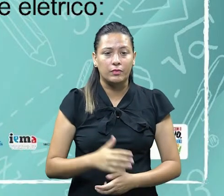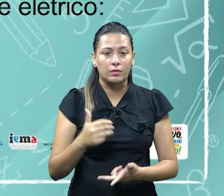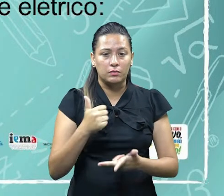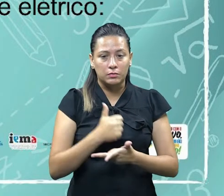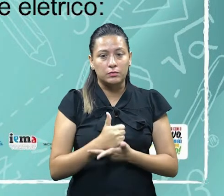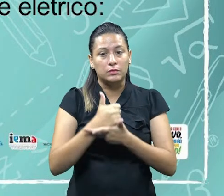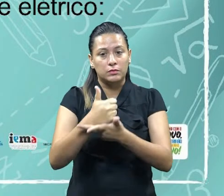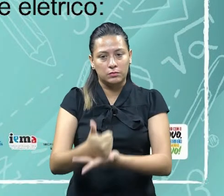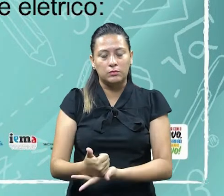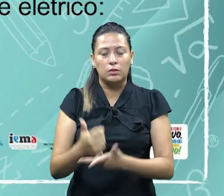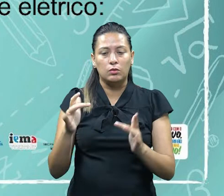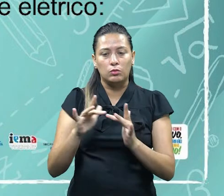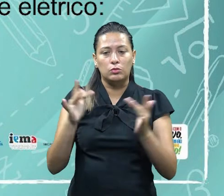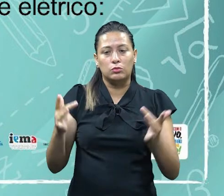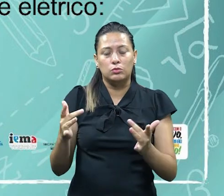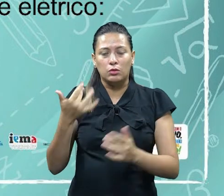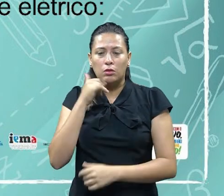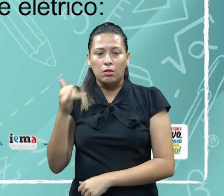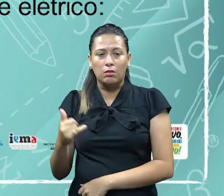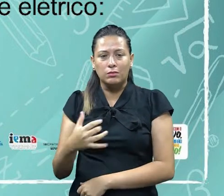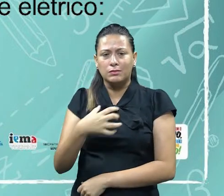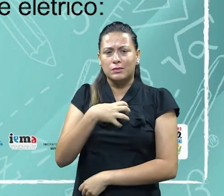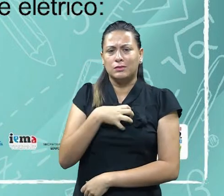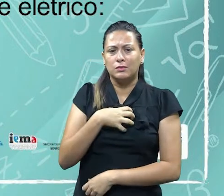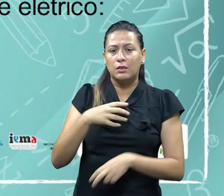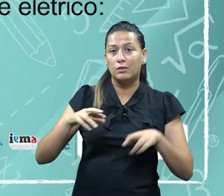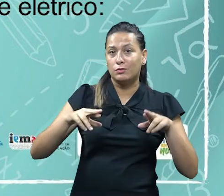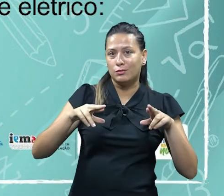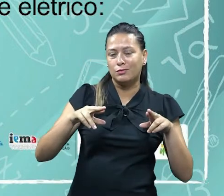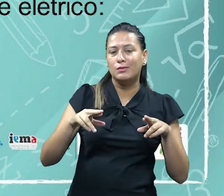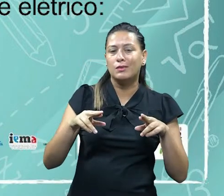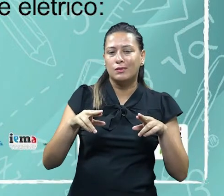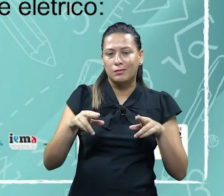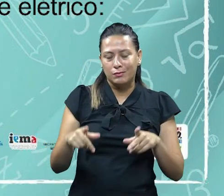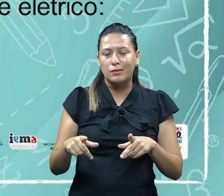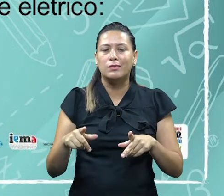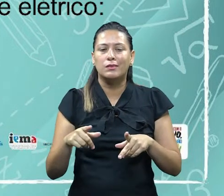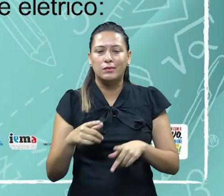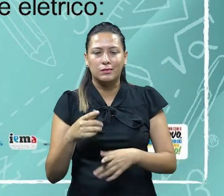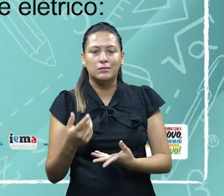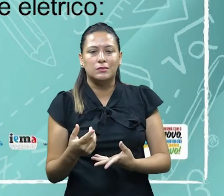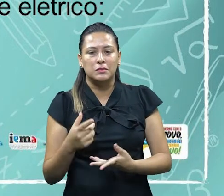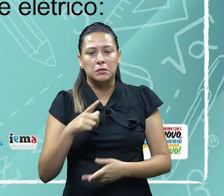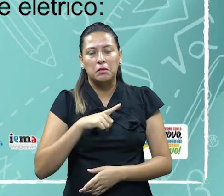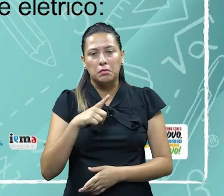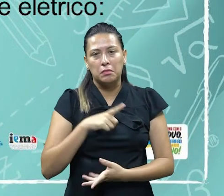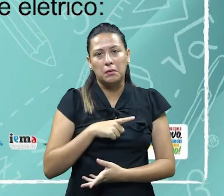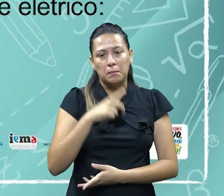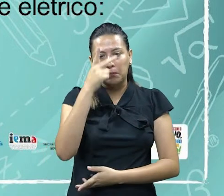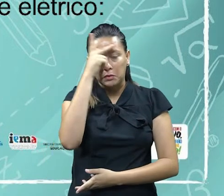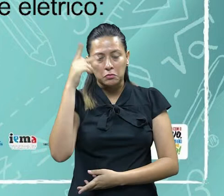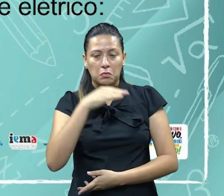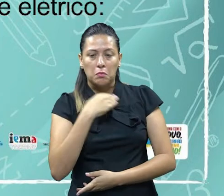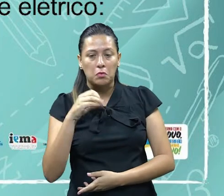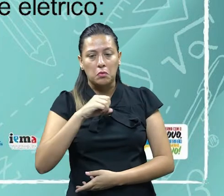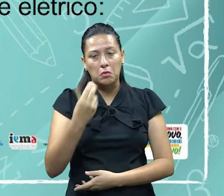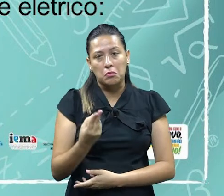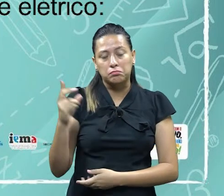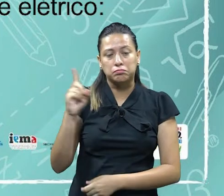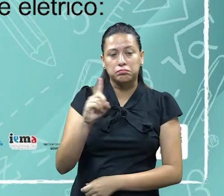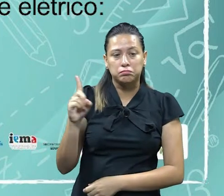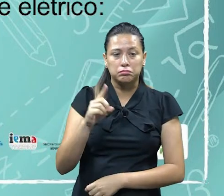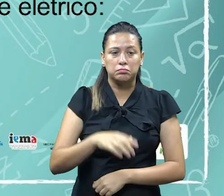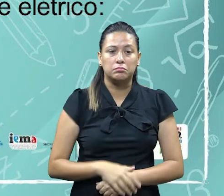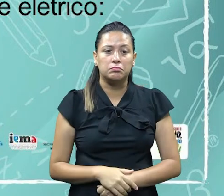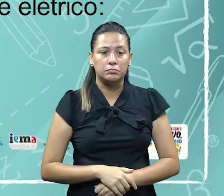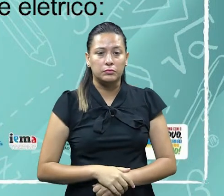Prestar os primeiros socorros diante de um choque elétrico pode ser a diferença entre a vida e a morte de uma pessoa. tendo em vista que os 3